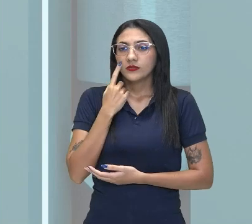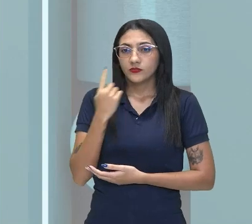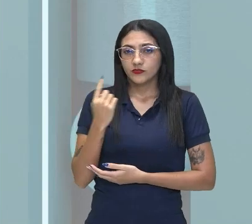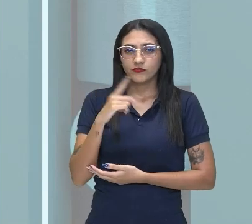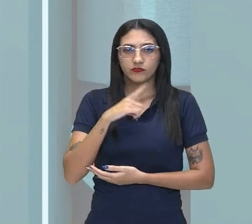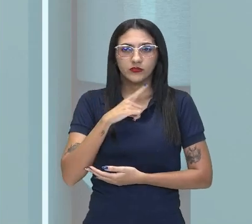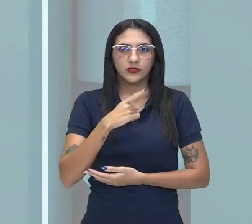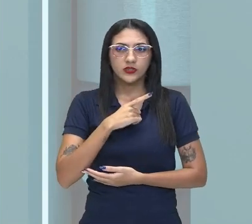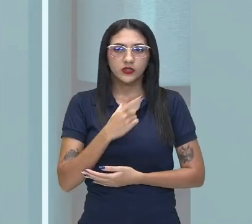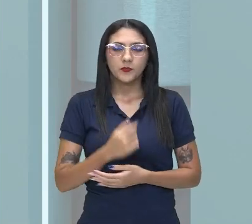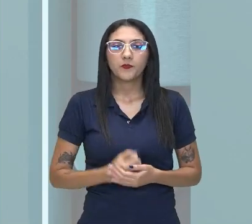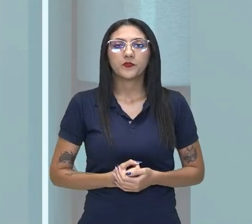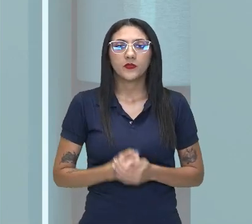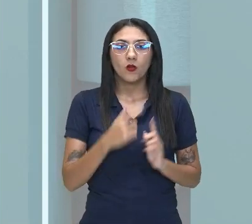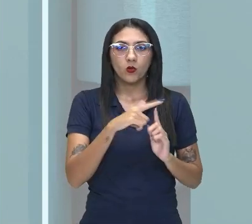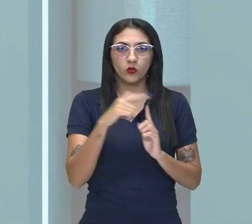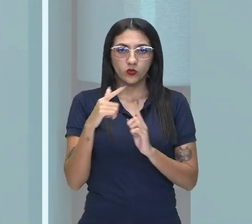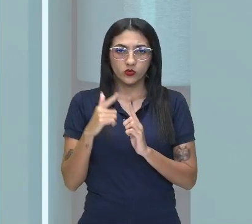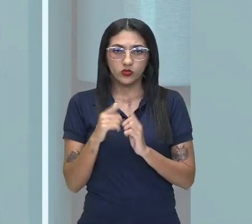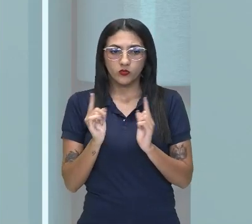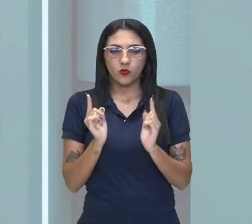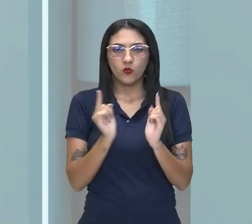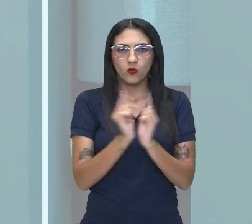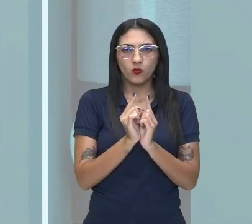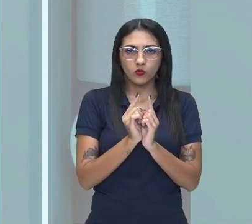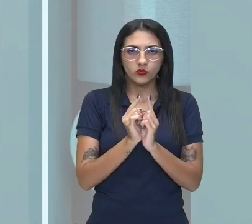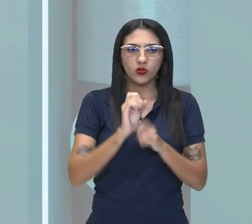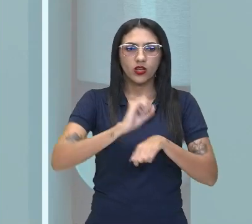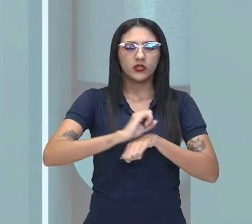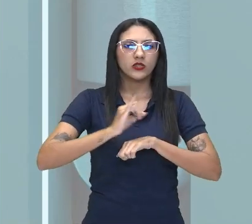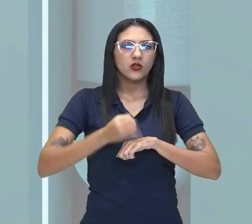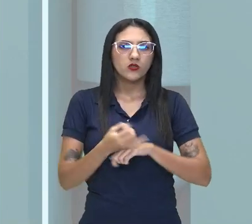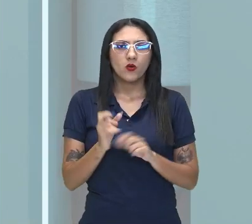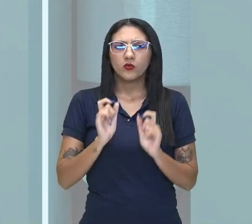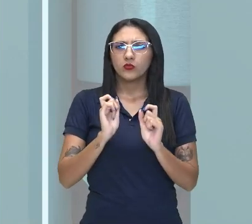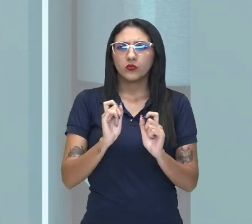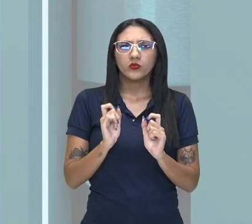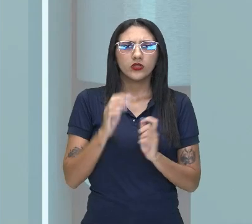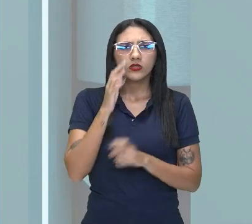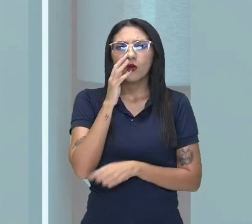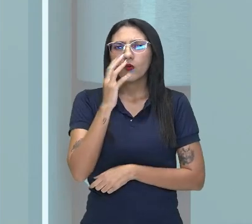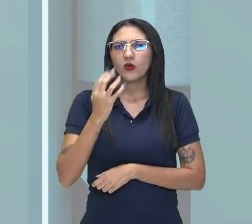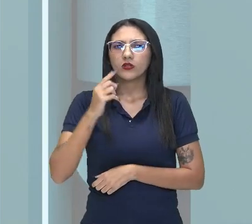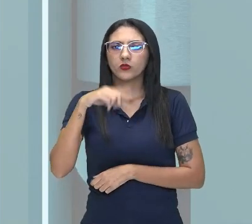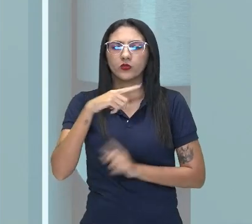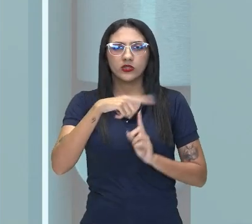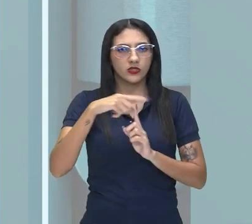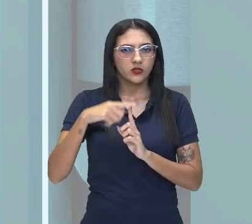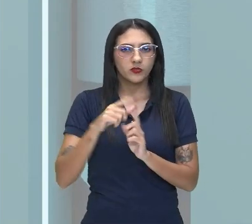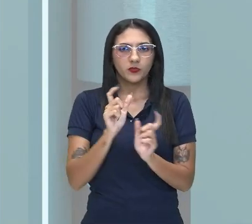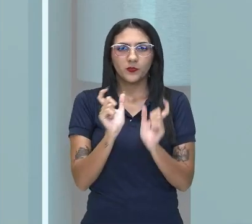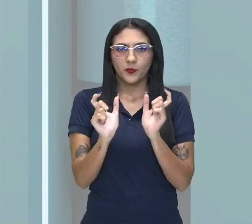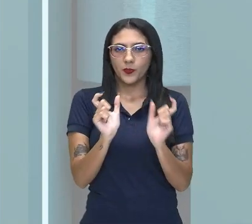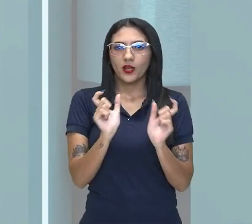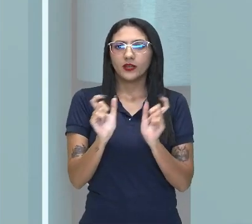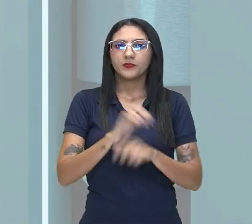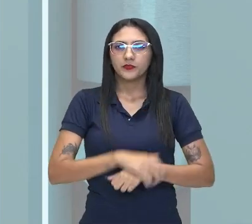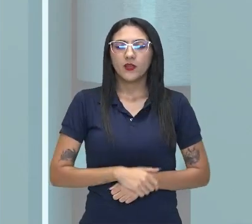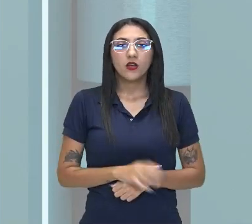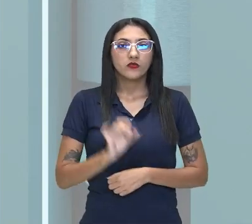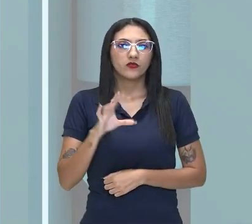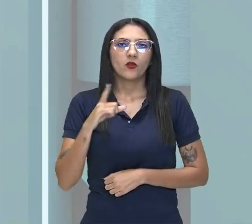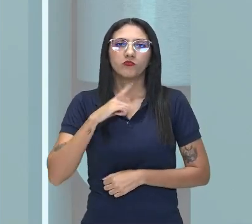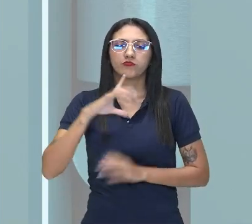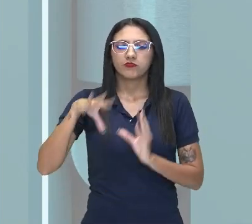para os short adjectives, o que vai acontecer nos short adjectives? Nós vamos acrescentar